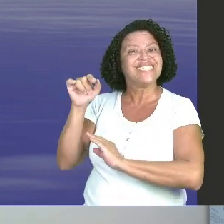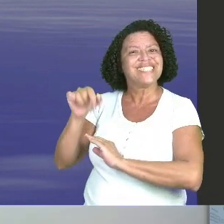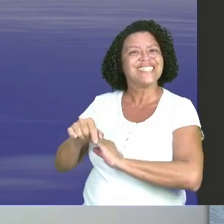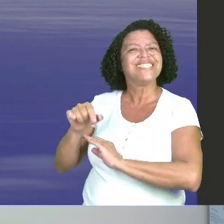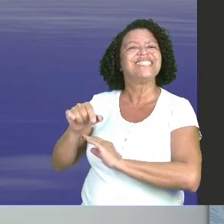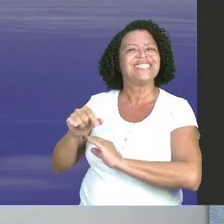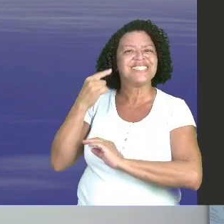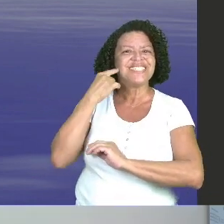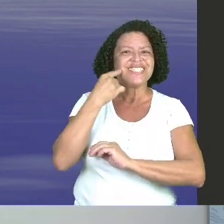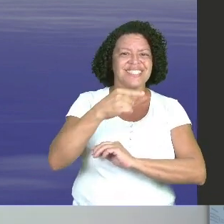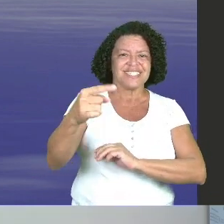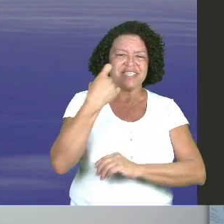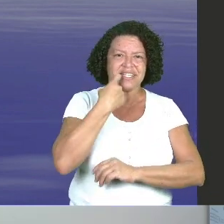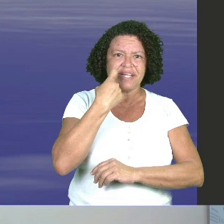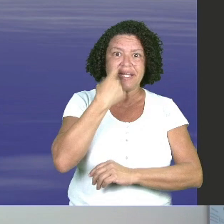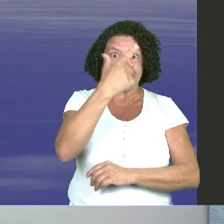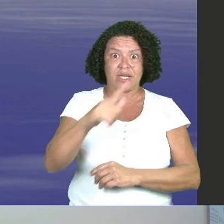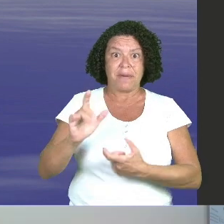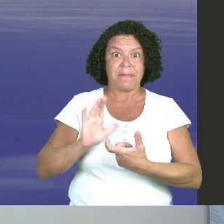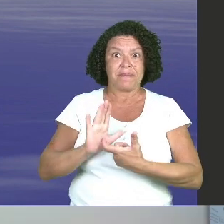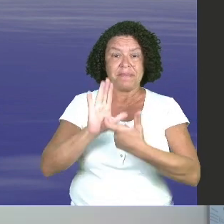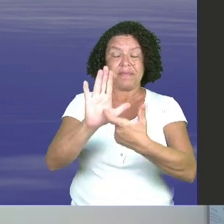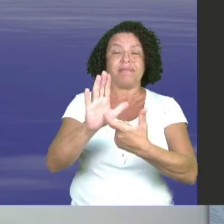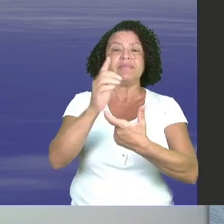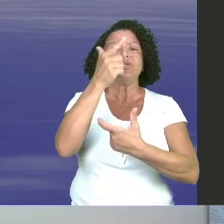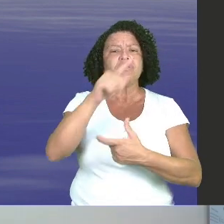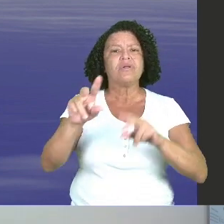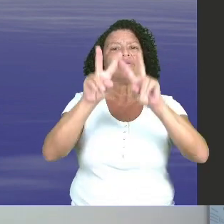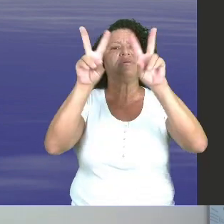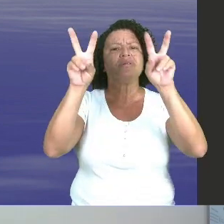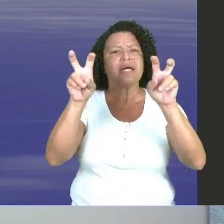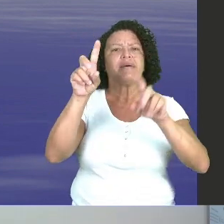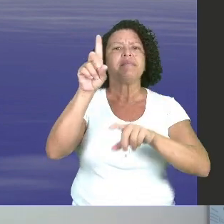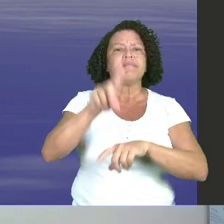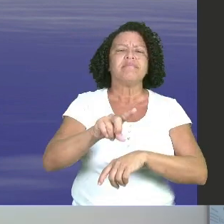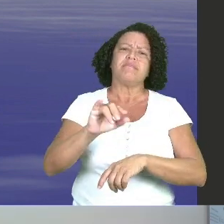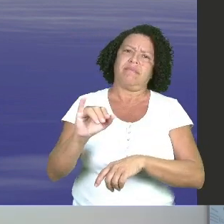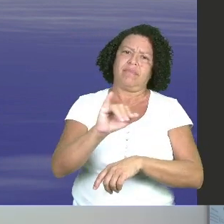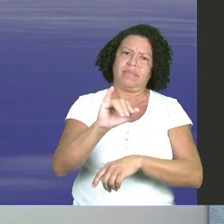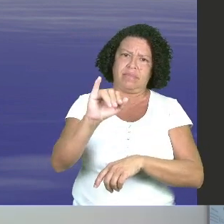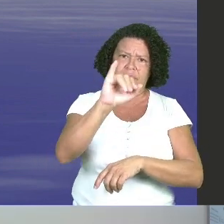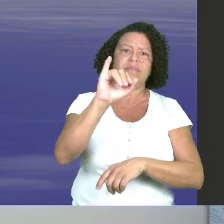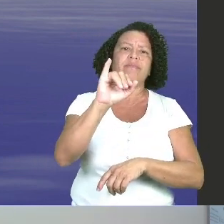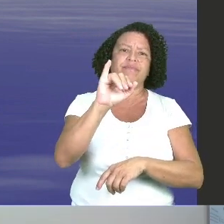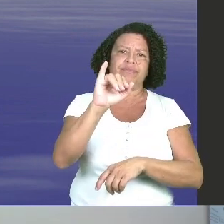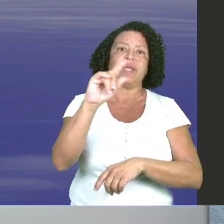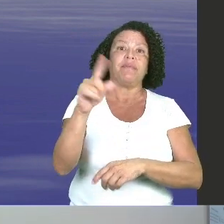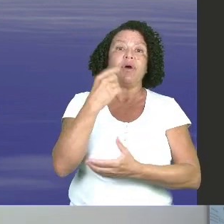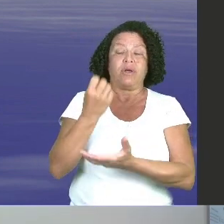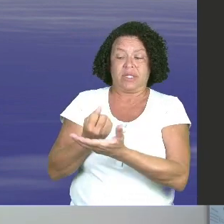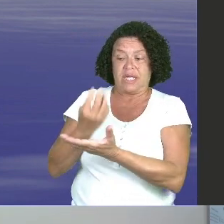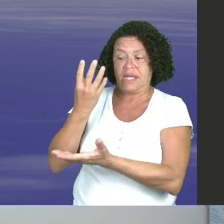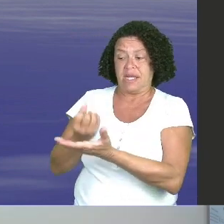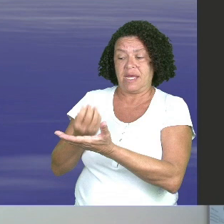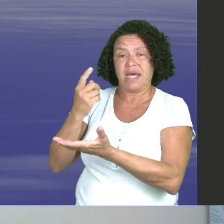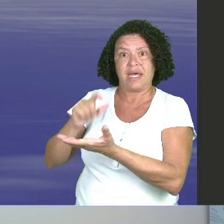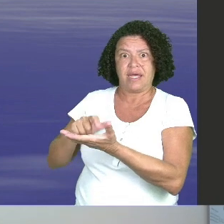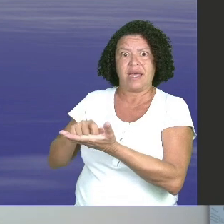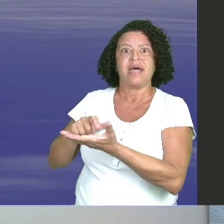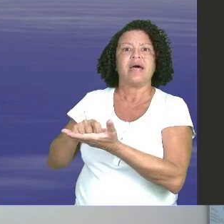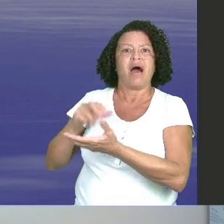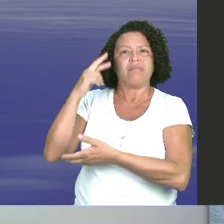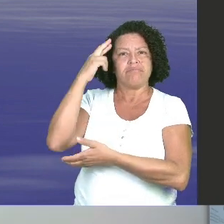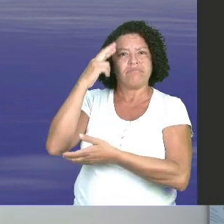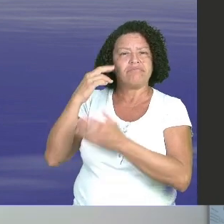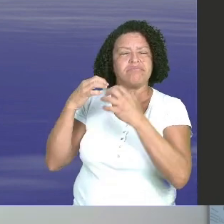uma sexta-feira apresentar mais um tema importante para a nossa doutrina espírita, para a nossa